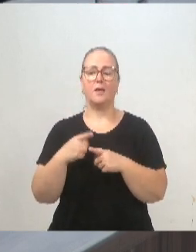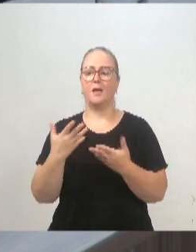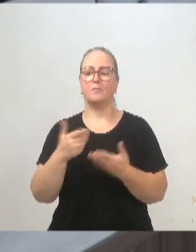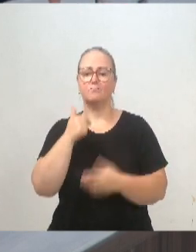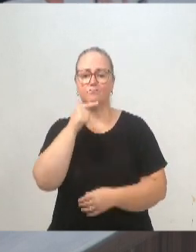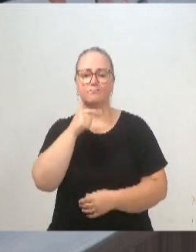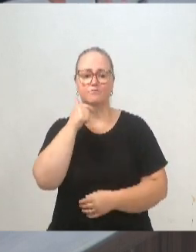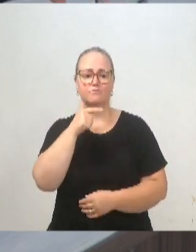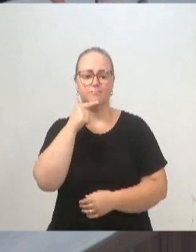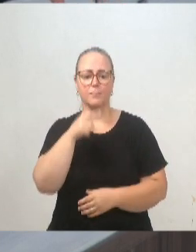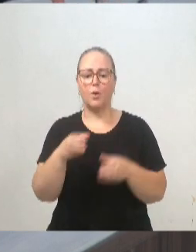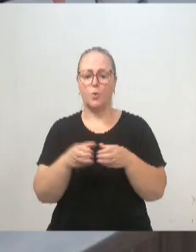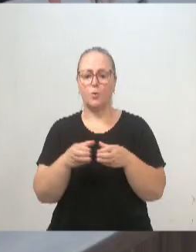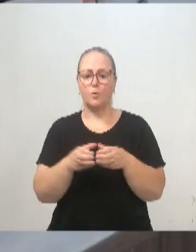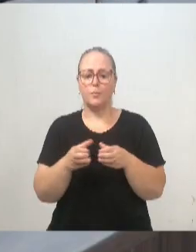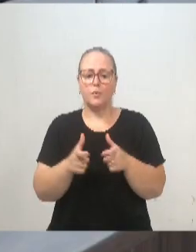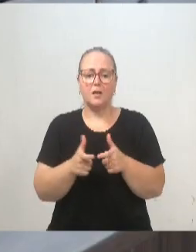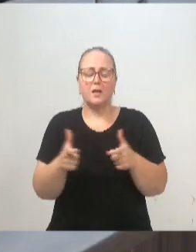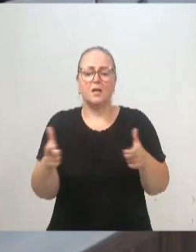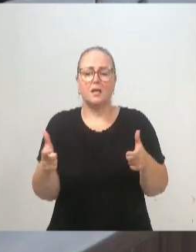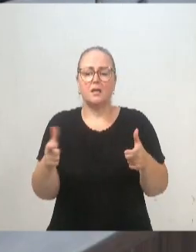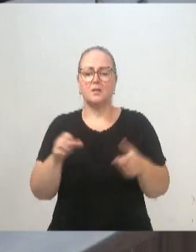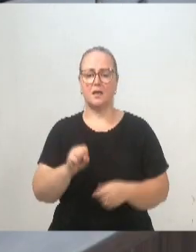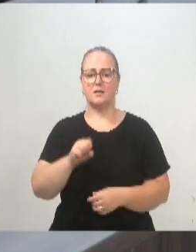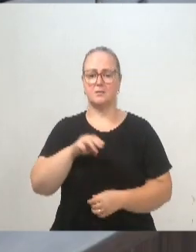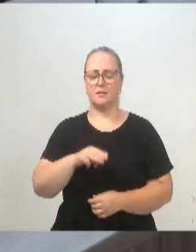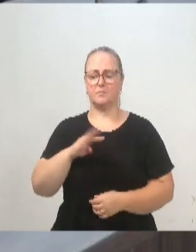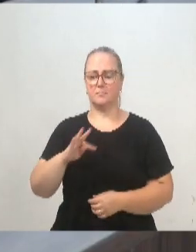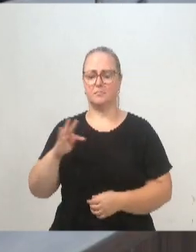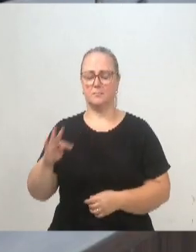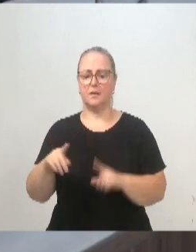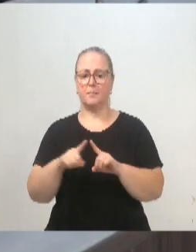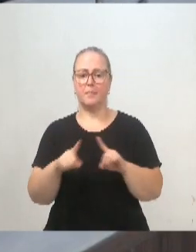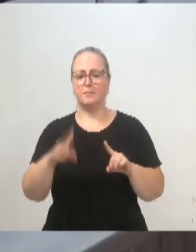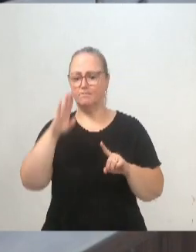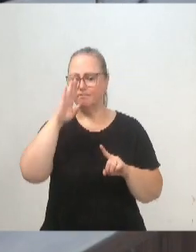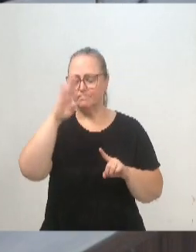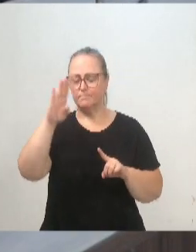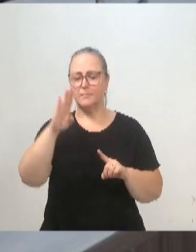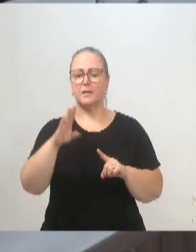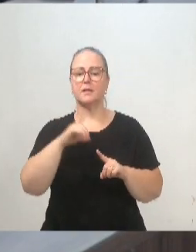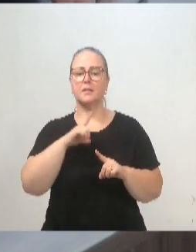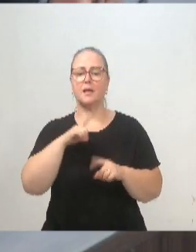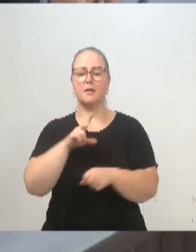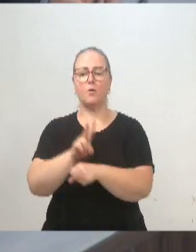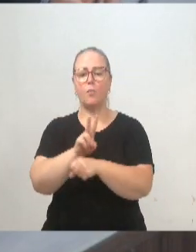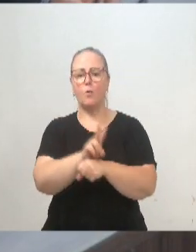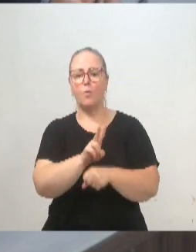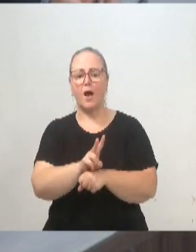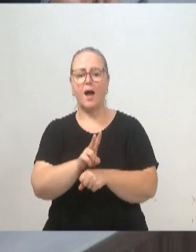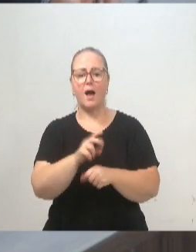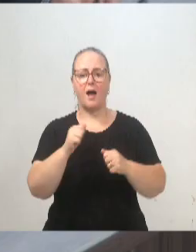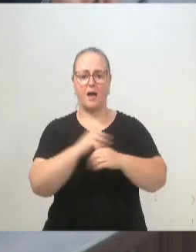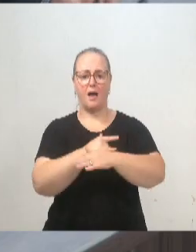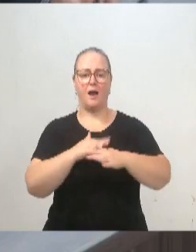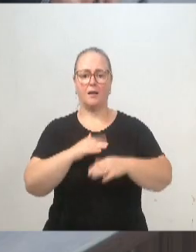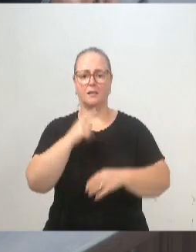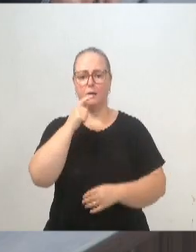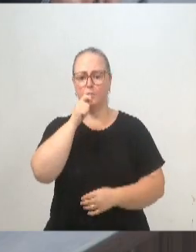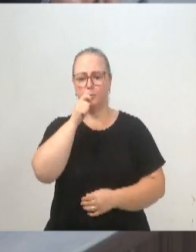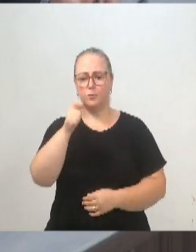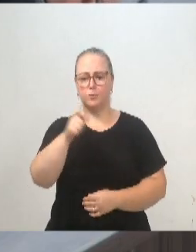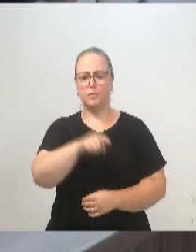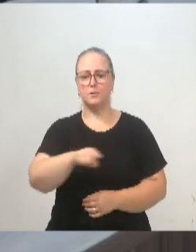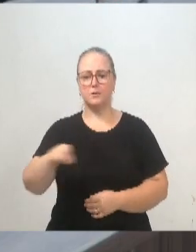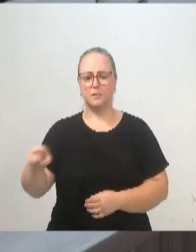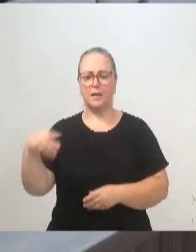não só da administração da SMTT, mas principalmente da Guarda Municipal de Trânsito, naquele ambiente que utilizava dentro do prédio